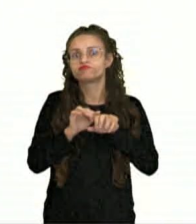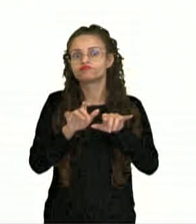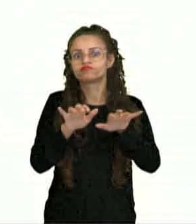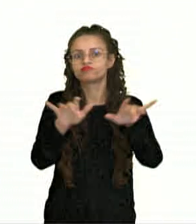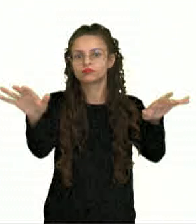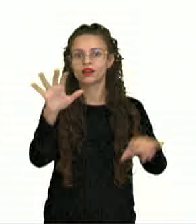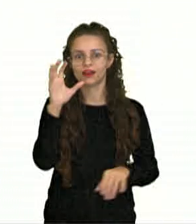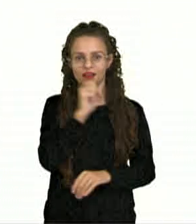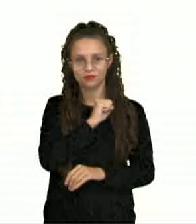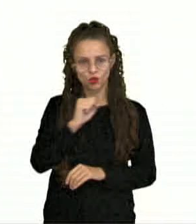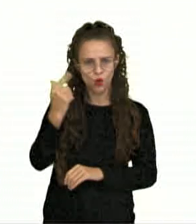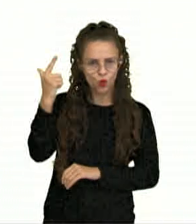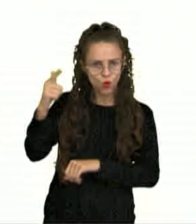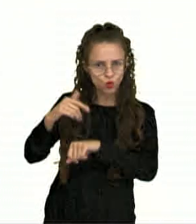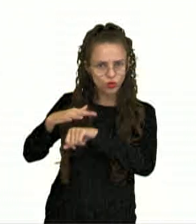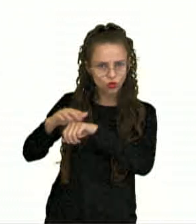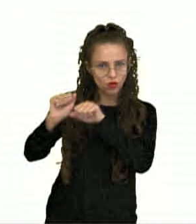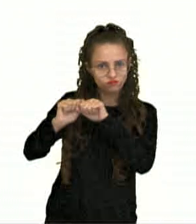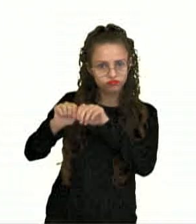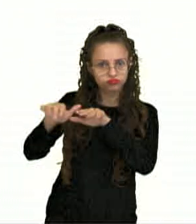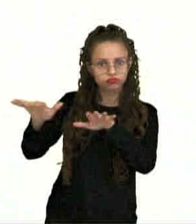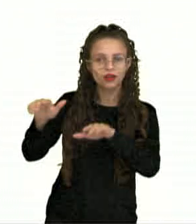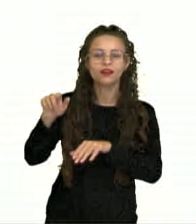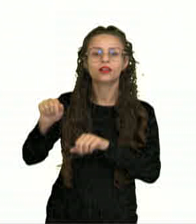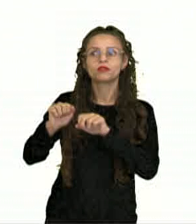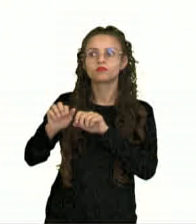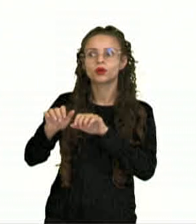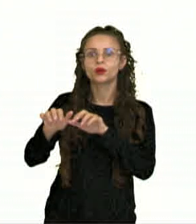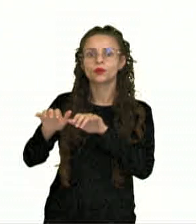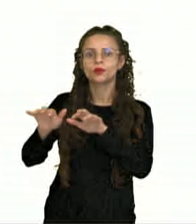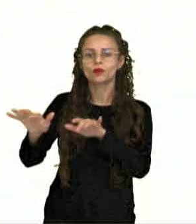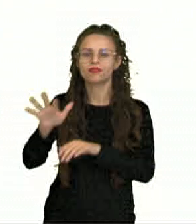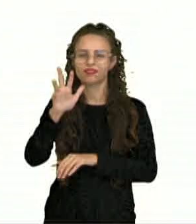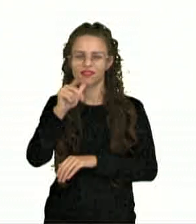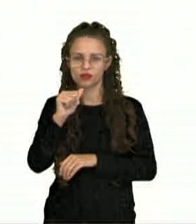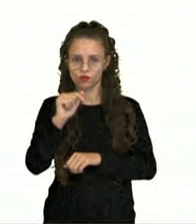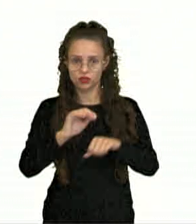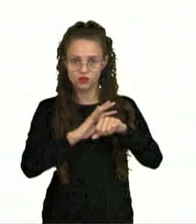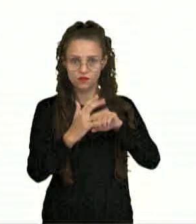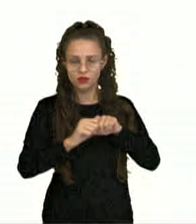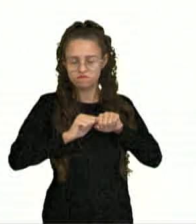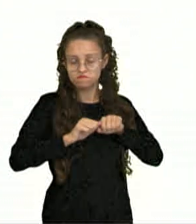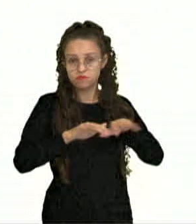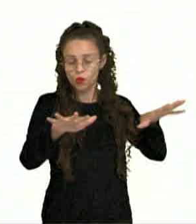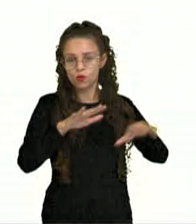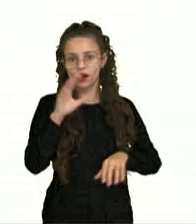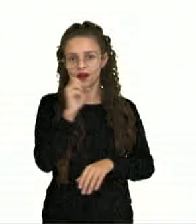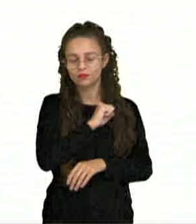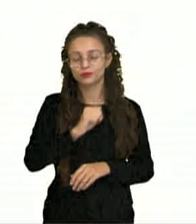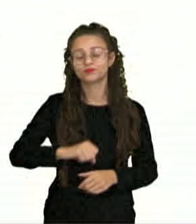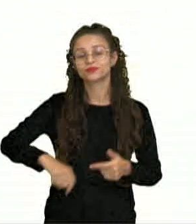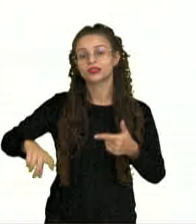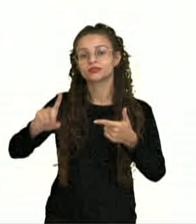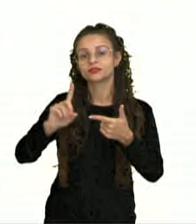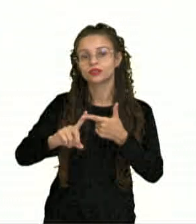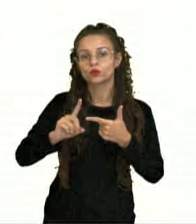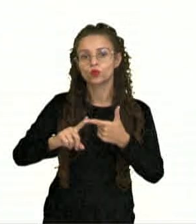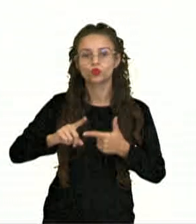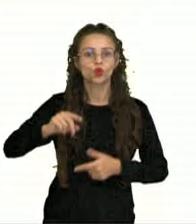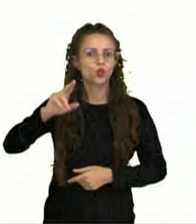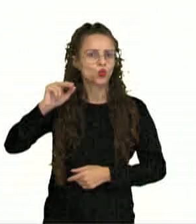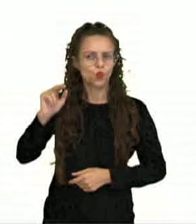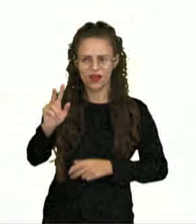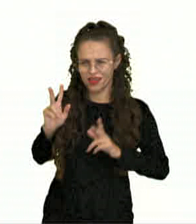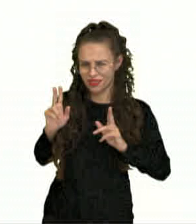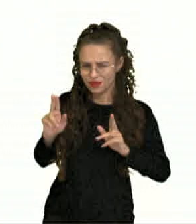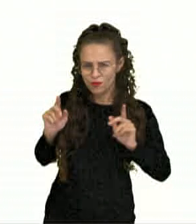outras pandemias, o contágio era mais lento. E a segunda, ó, nunca houve nada igual pela velocidade com que o vírus se